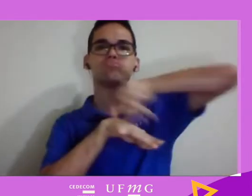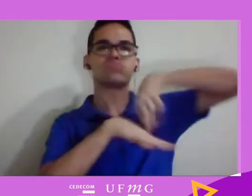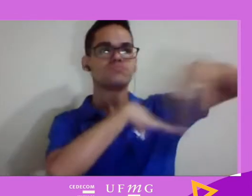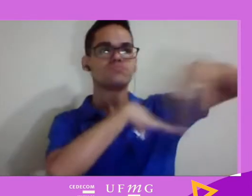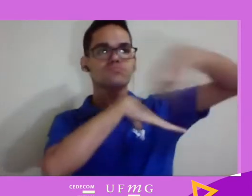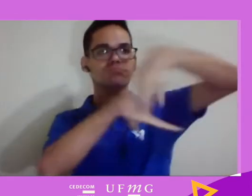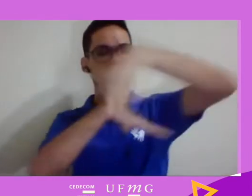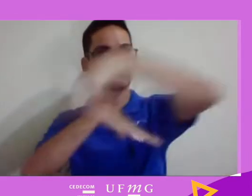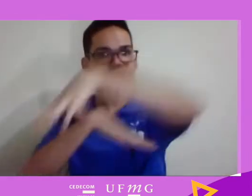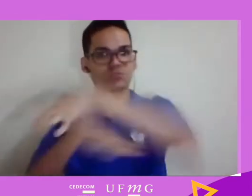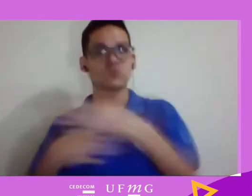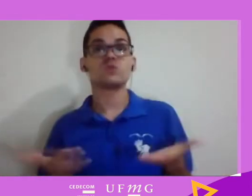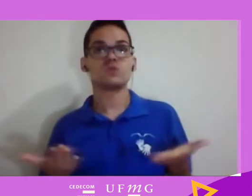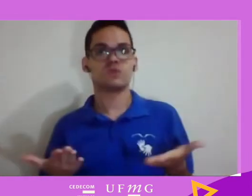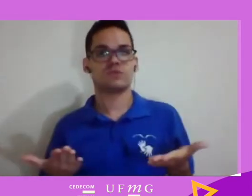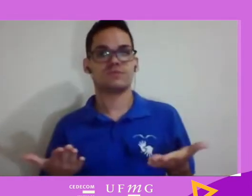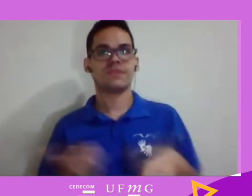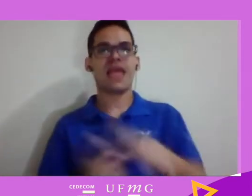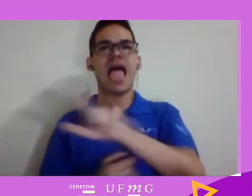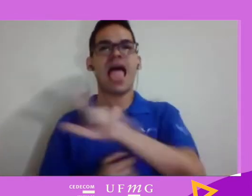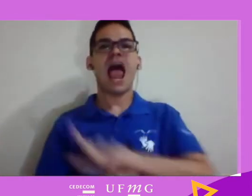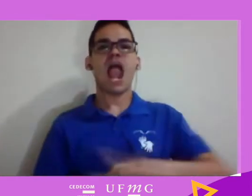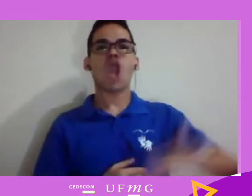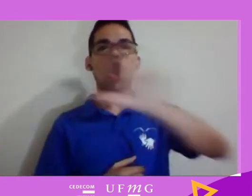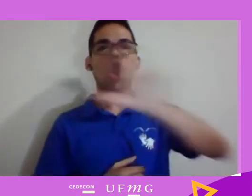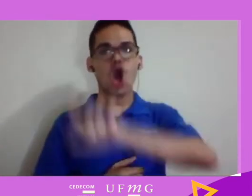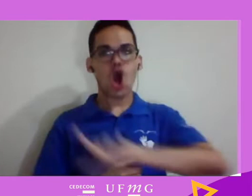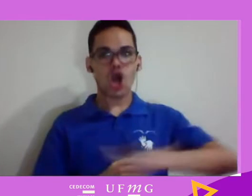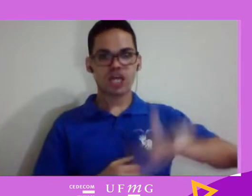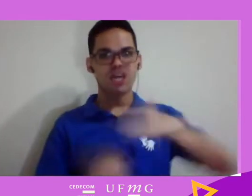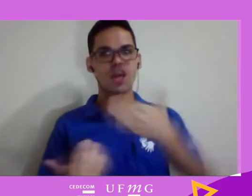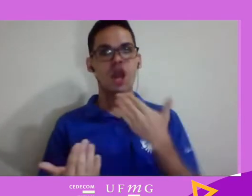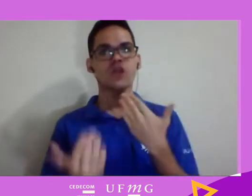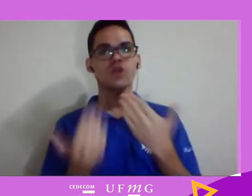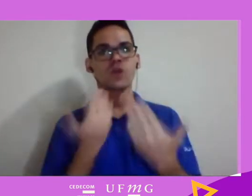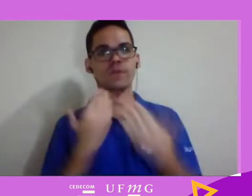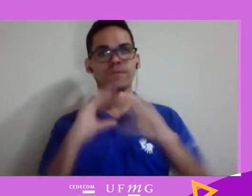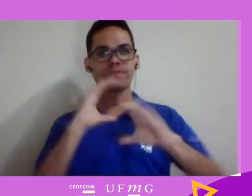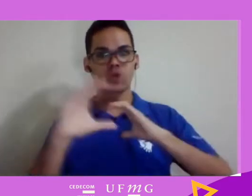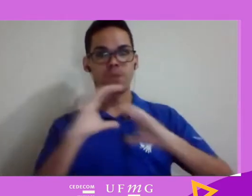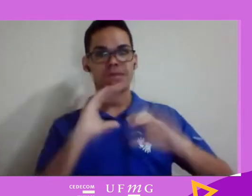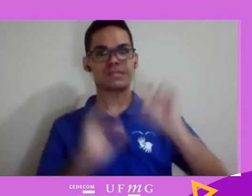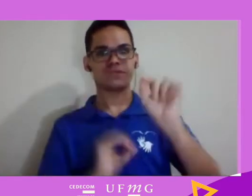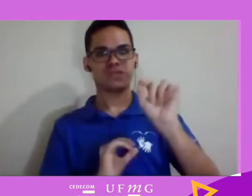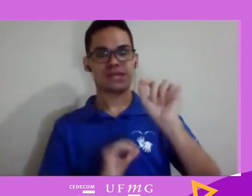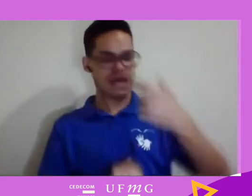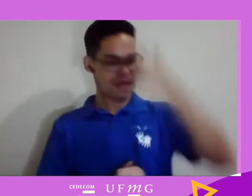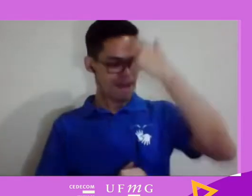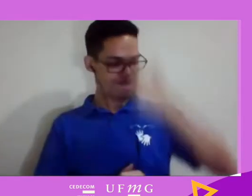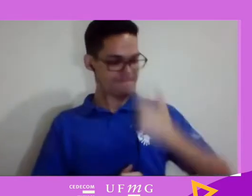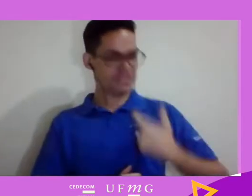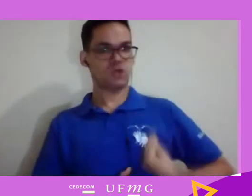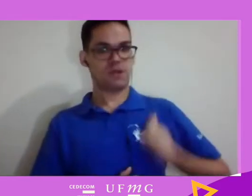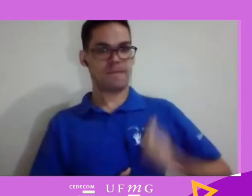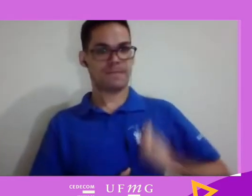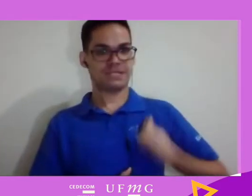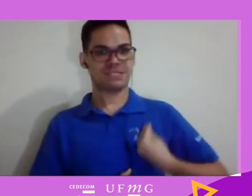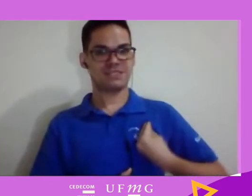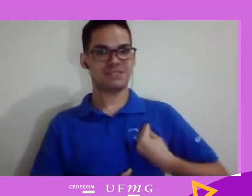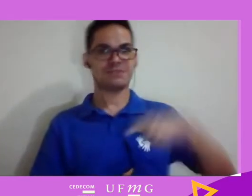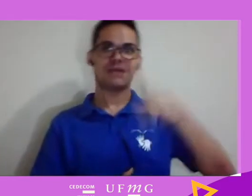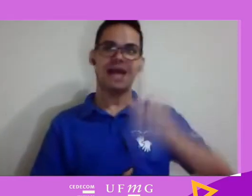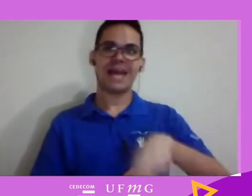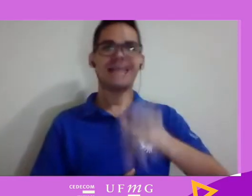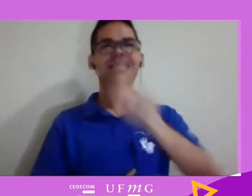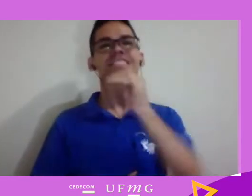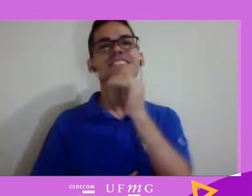comunicação transmídia, é a participação cidadã. E o melhor exemplo disso são as mediações de hashtag, são os memes, como você